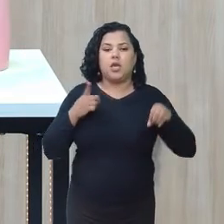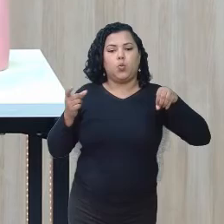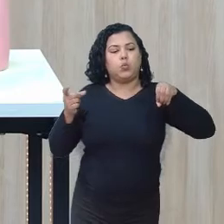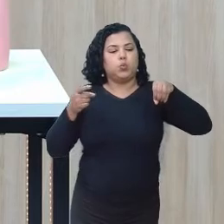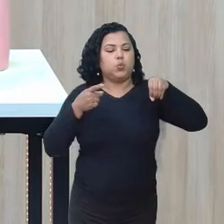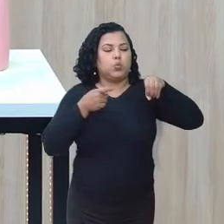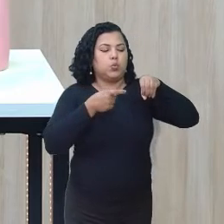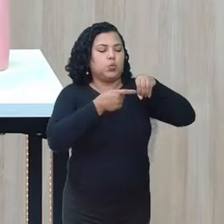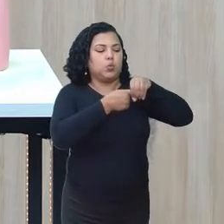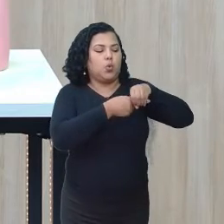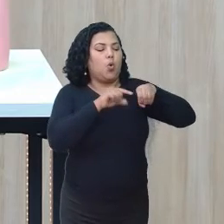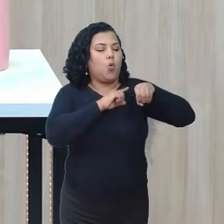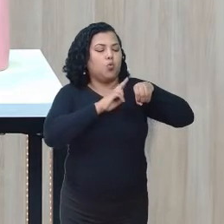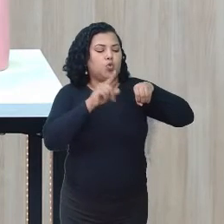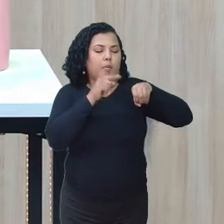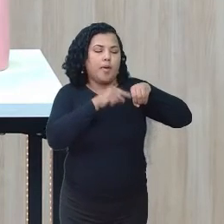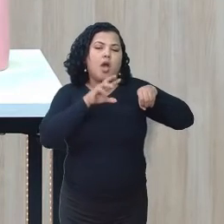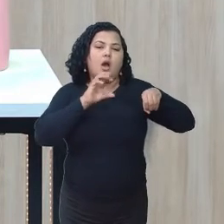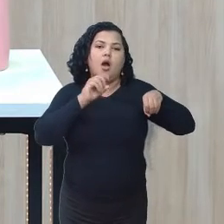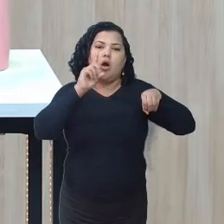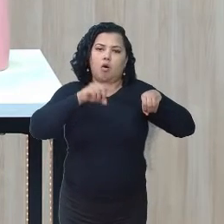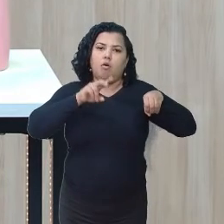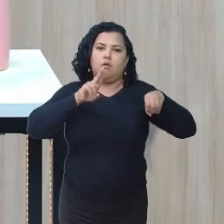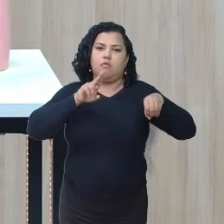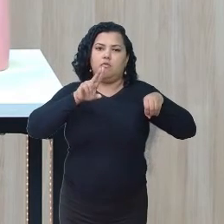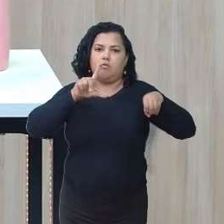ser chamado de óvulo.